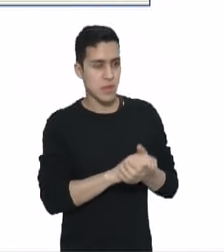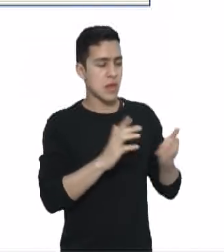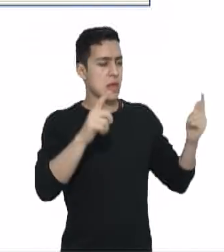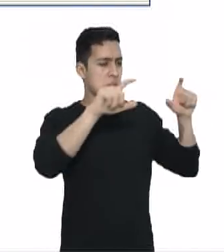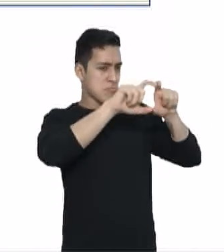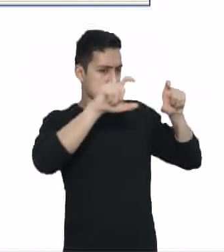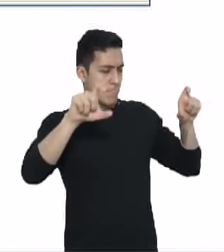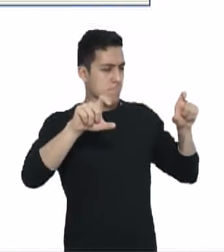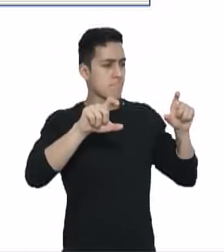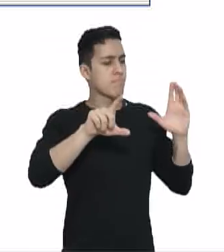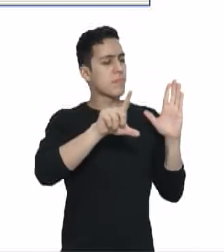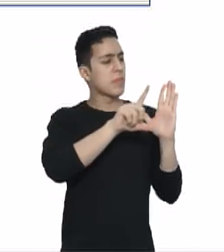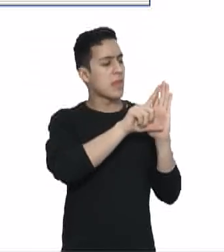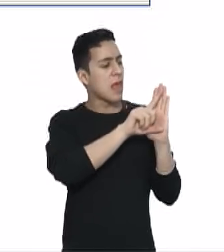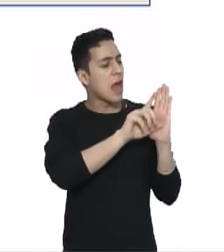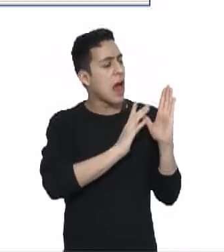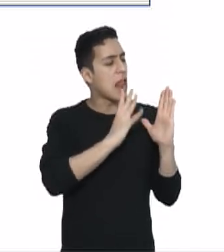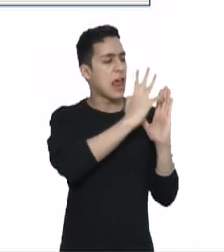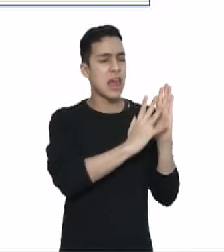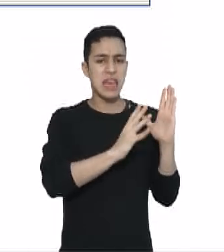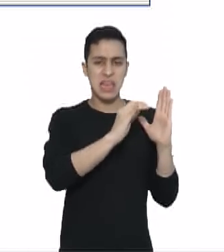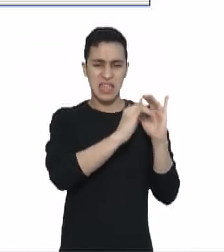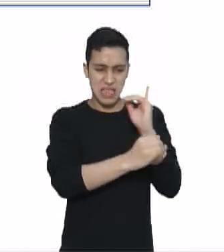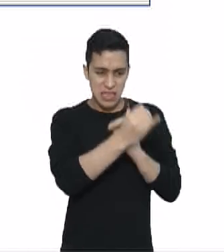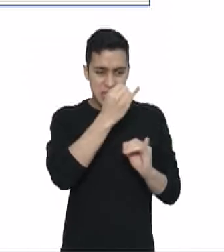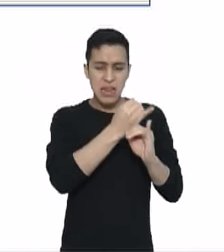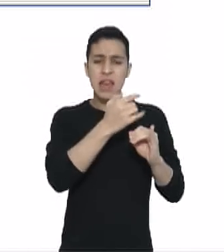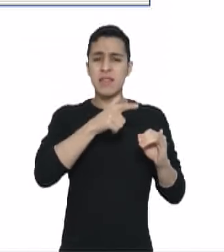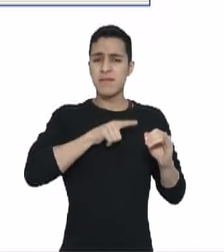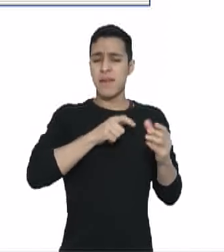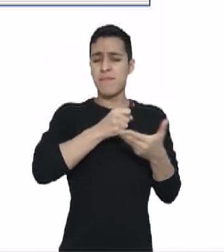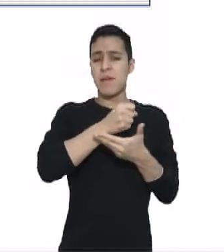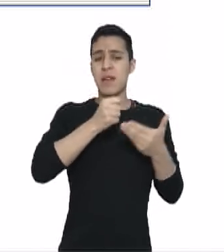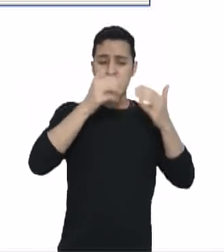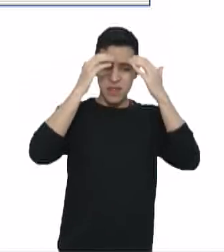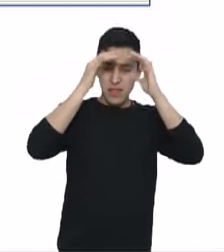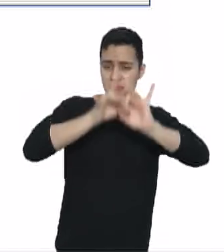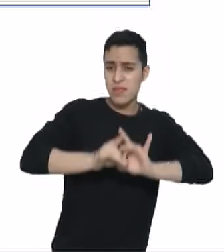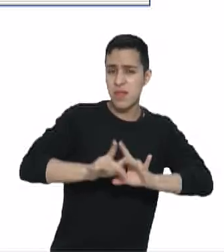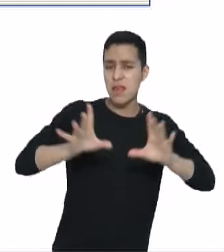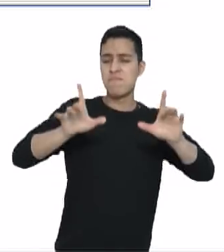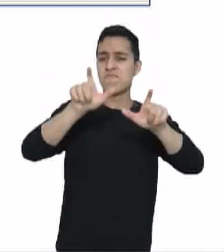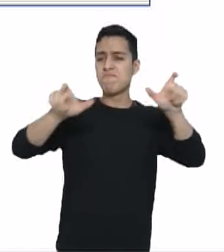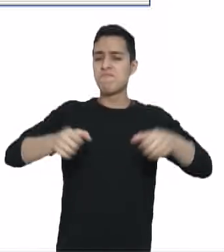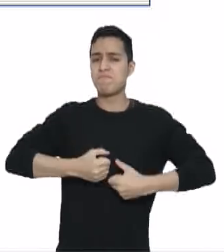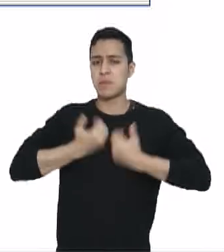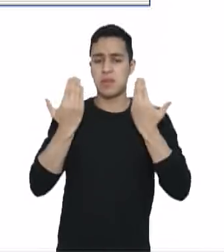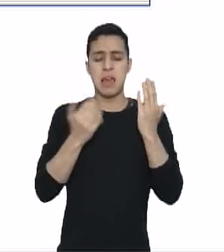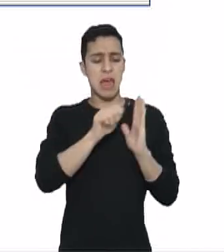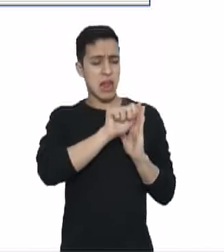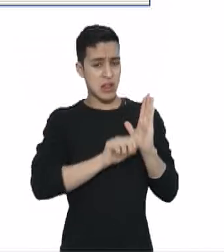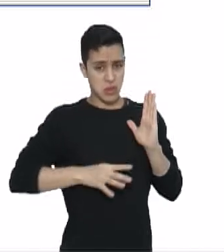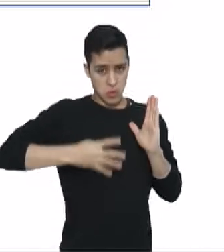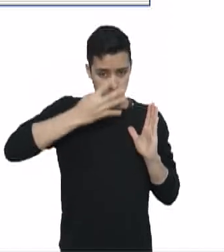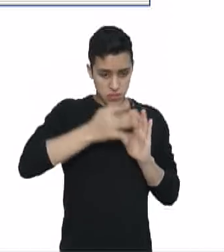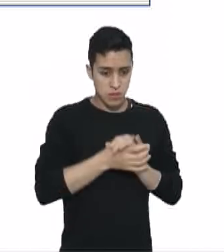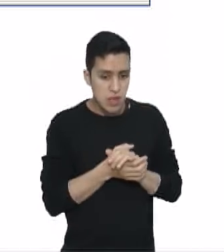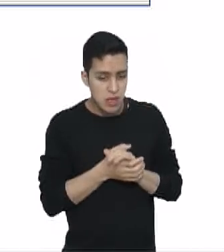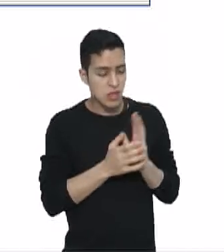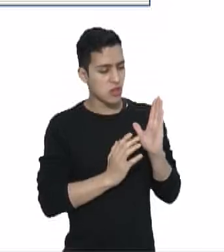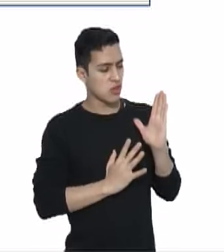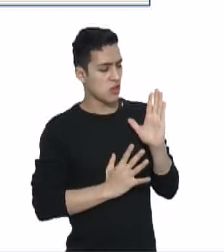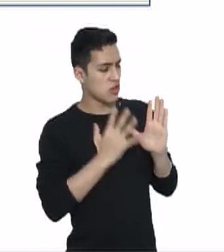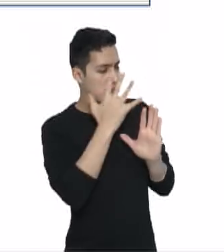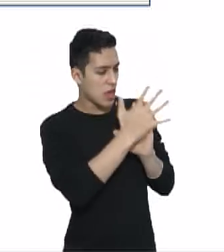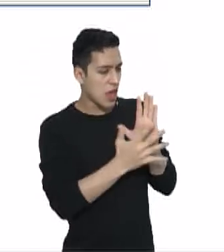no Brasil tem como fundamento o respeito à liberdade de expressão. Artigo 4º. A disciplina do uso da internet